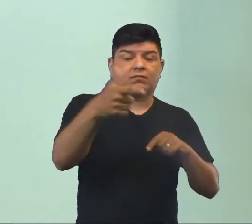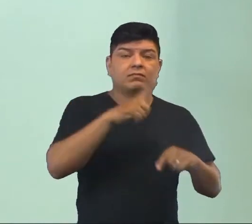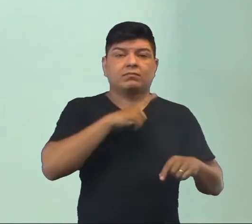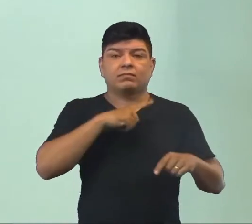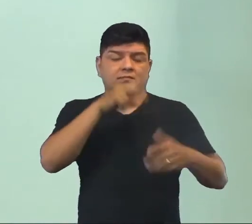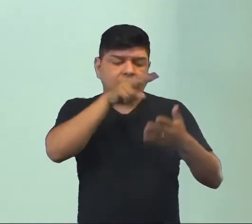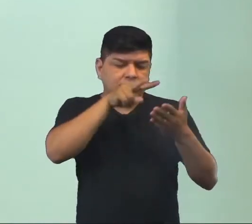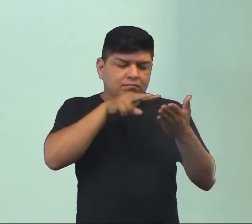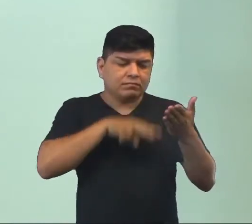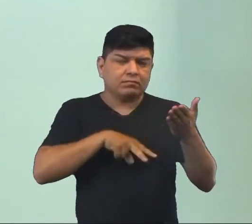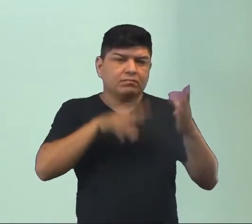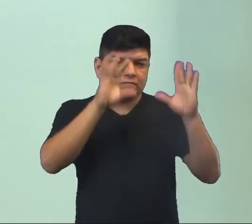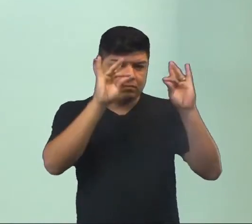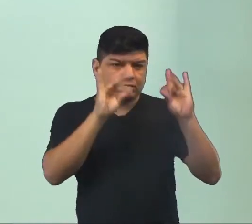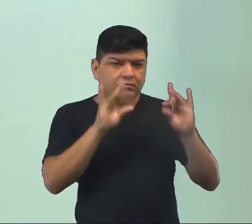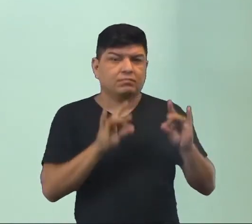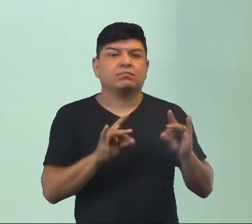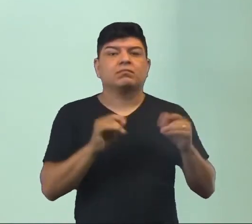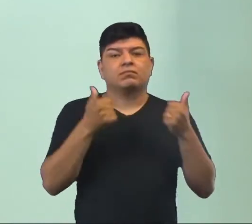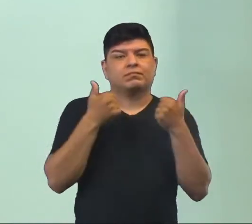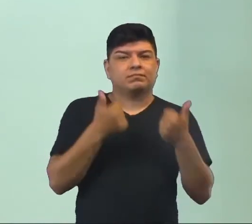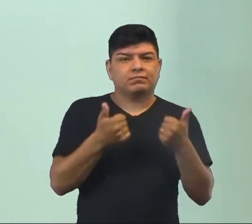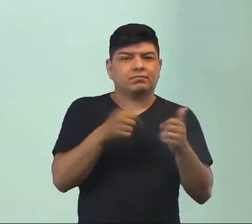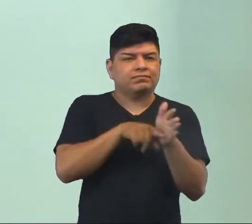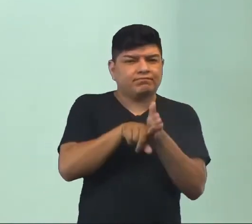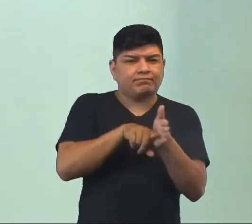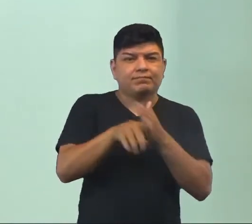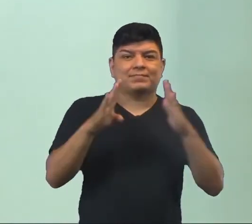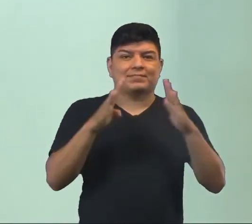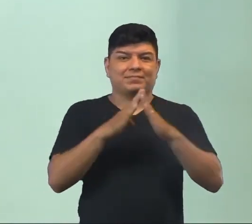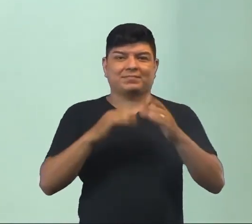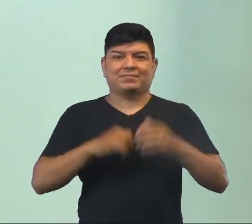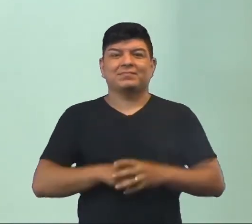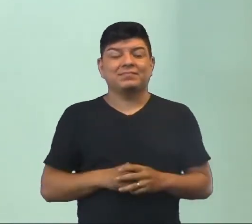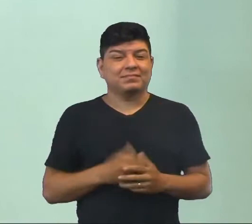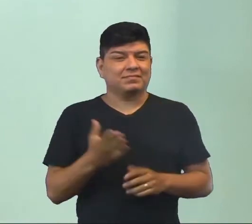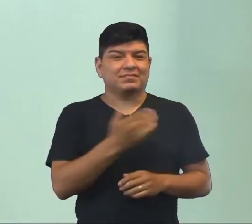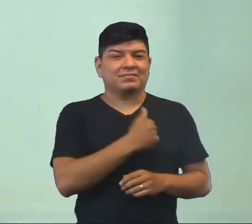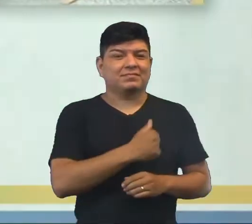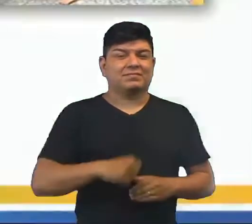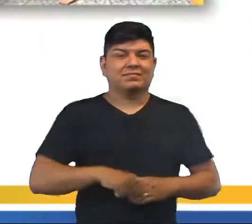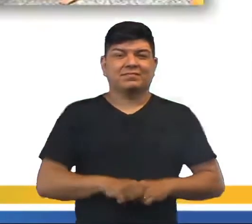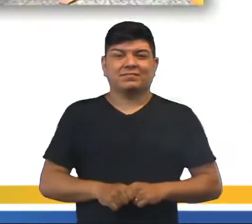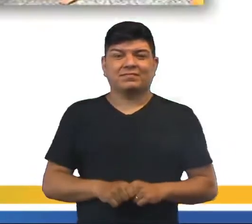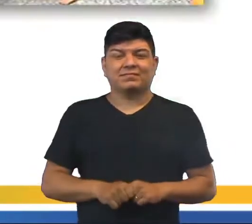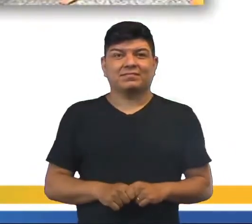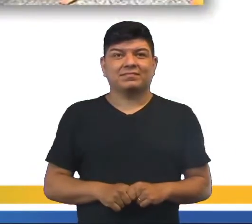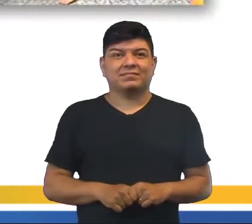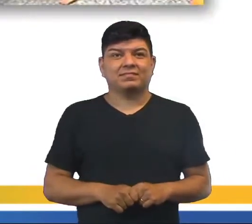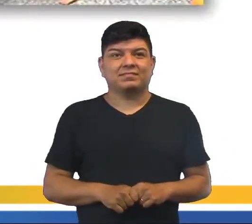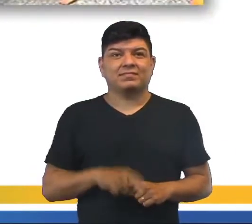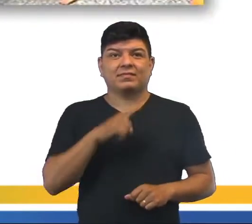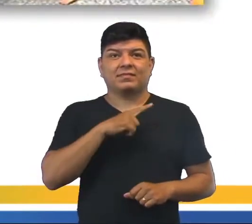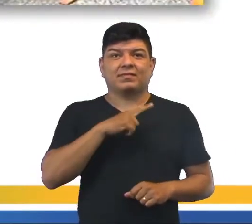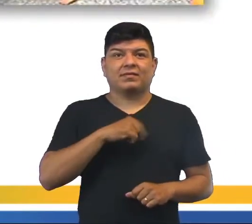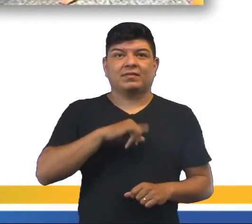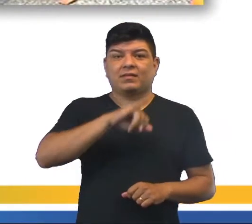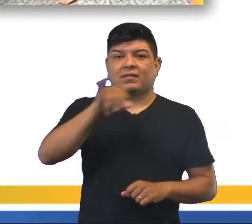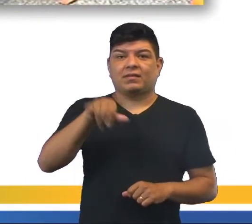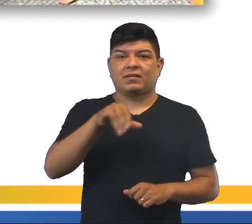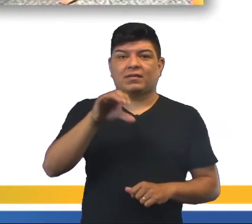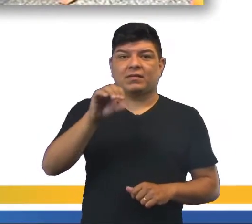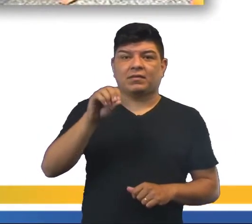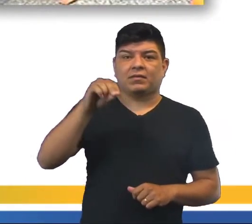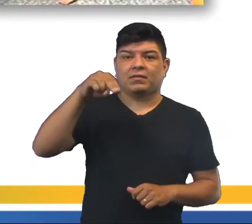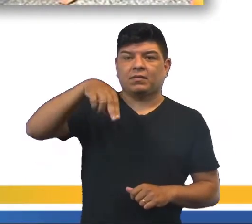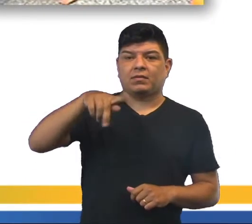lida mais profunda, né? Dá essa pesquisada em casa. Então, vamos lá. Nós temos o jongo, né? Que